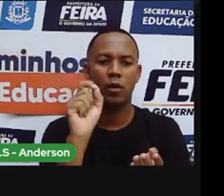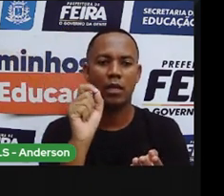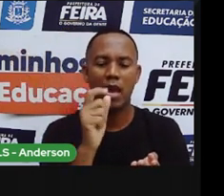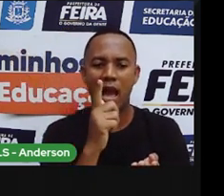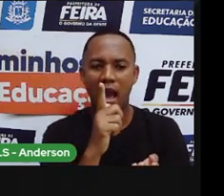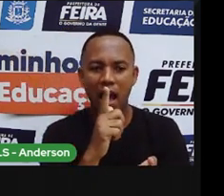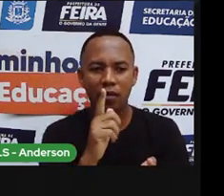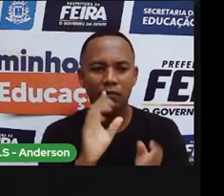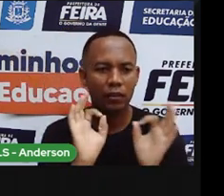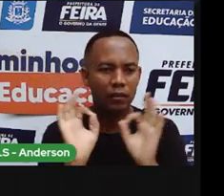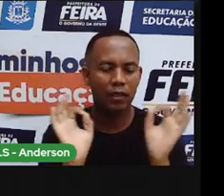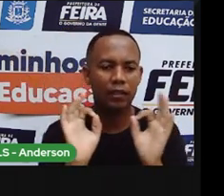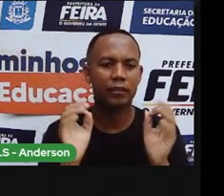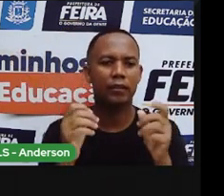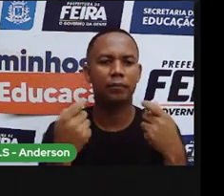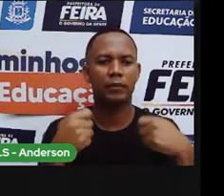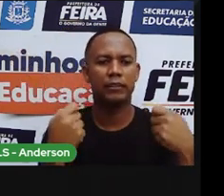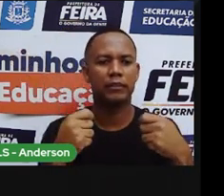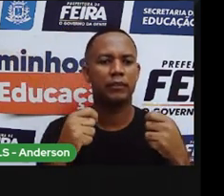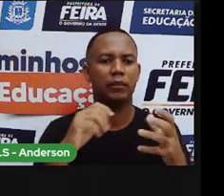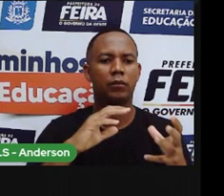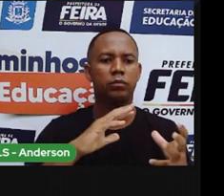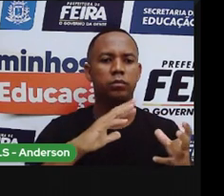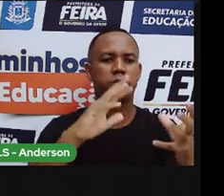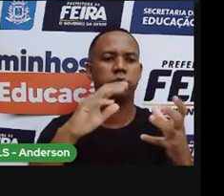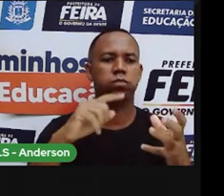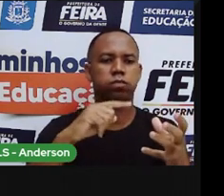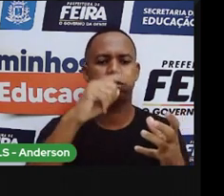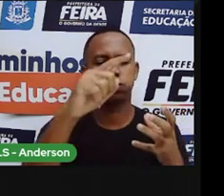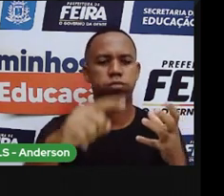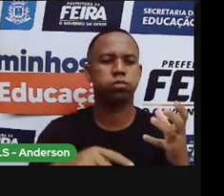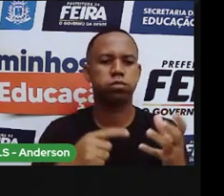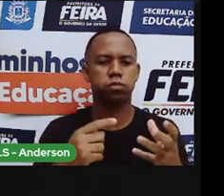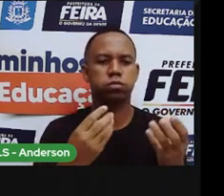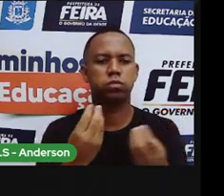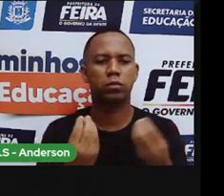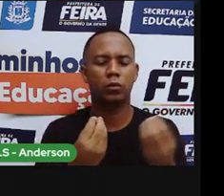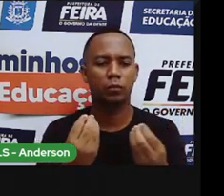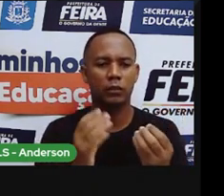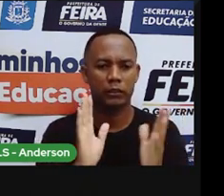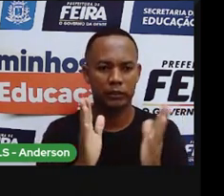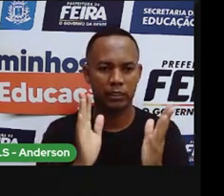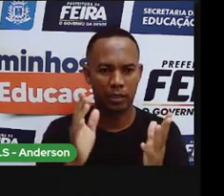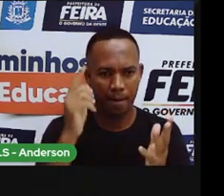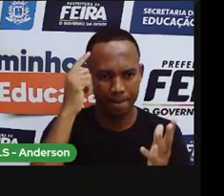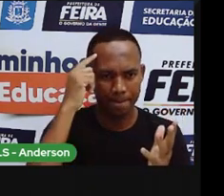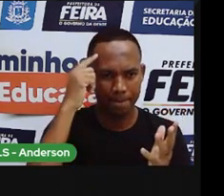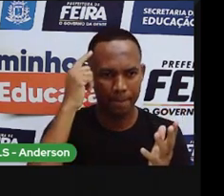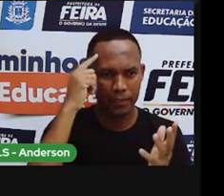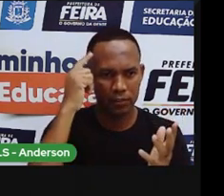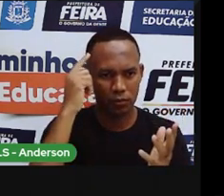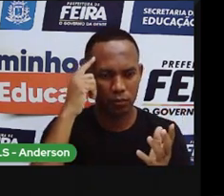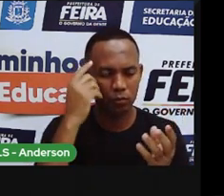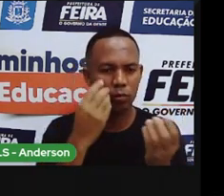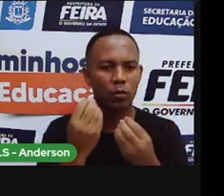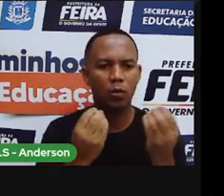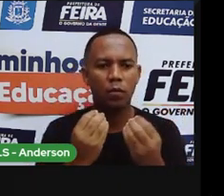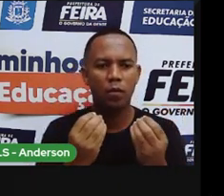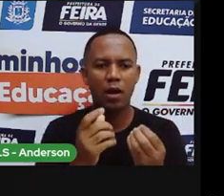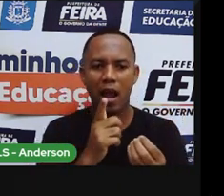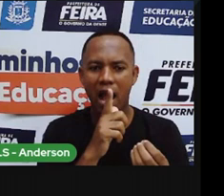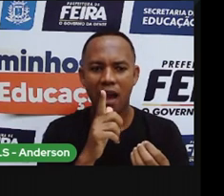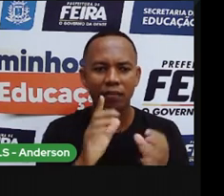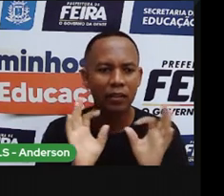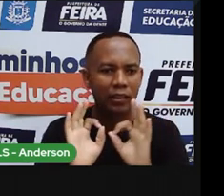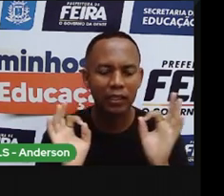planeta seria uma imensidão, sem vida. E aí, já pensaram, né, no planeta Terra aqui sem água?